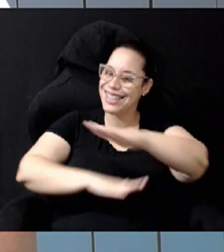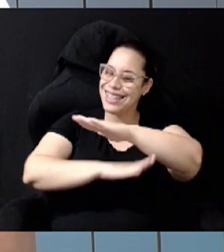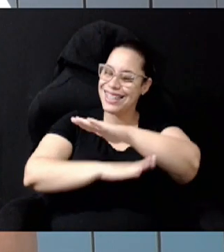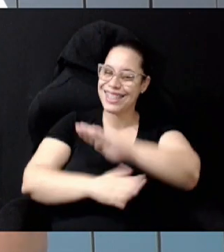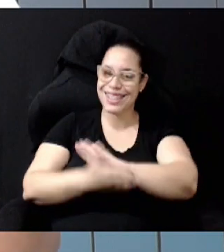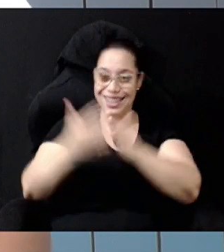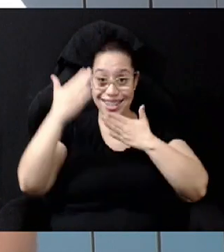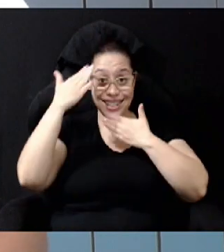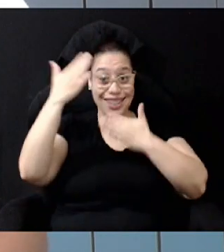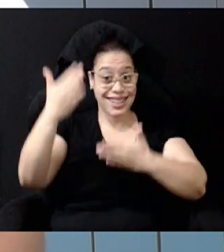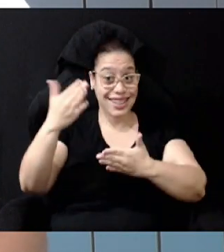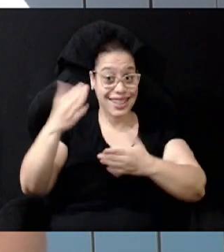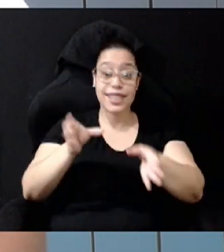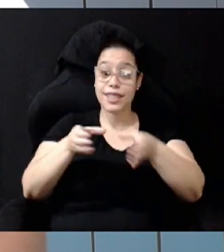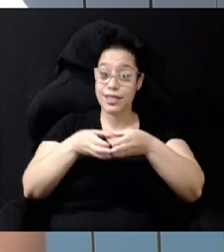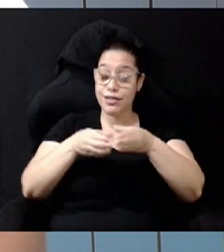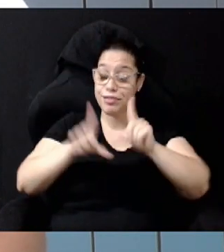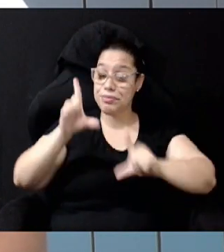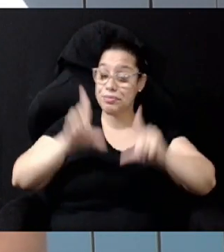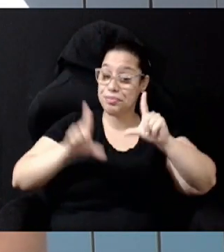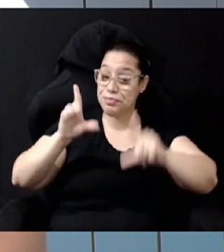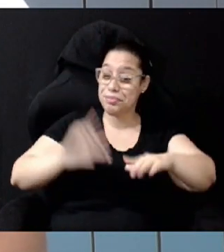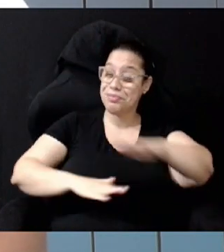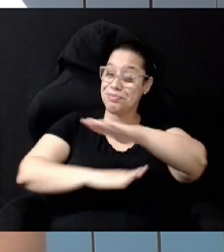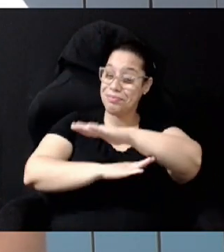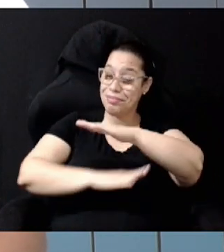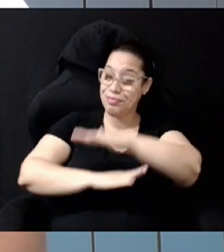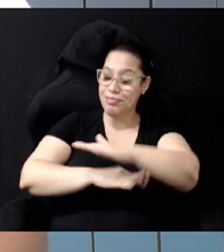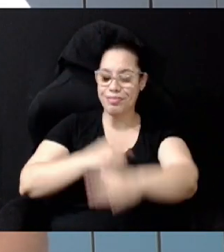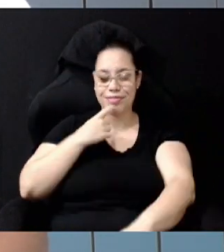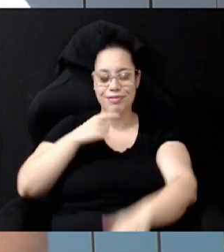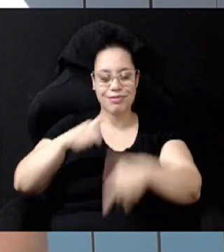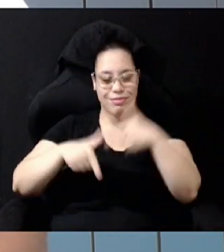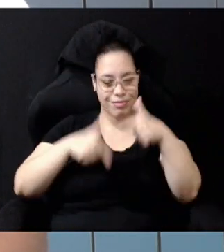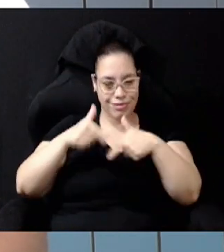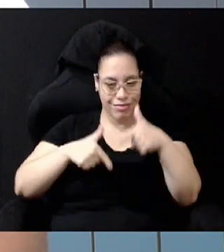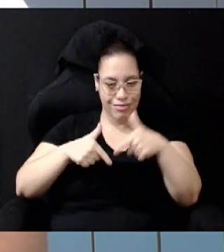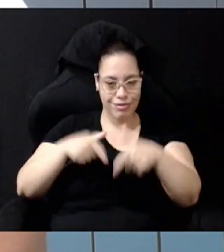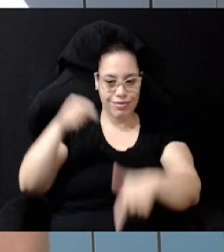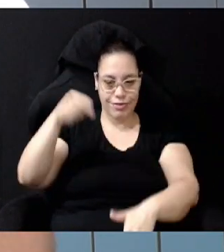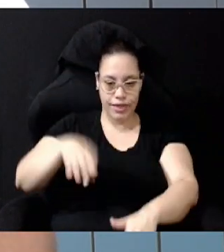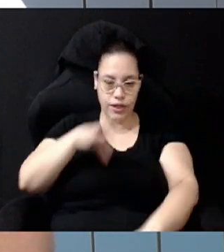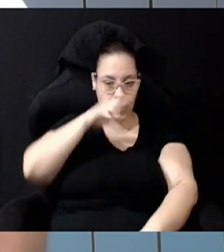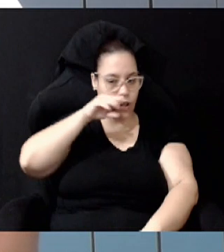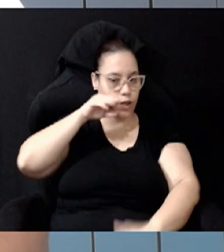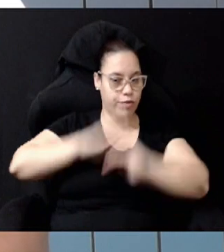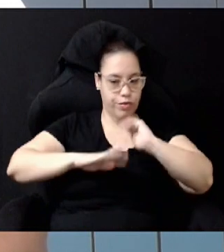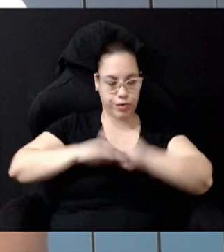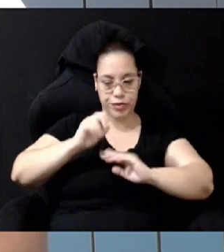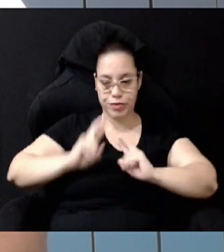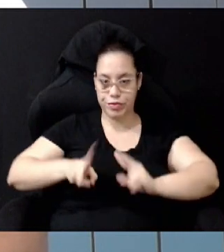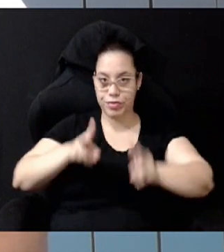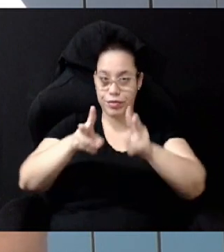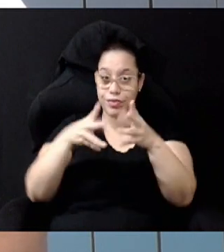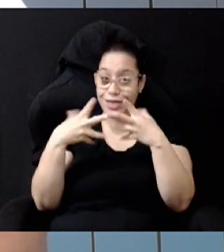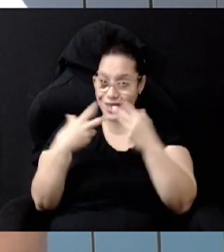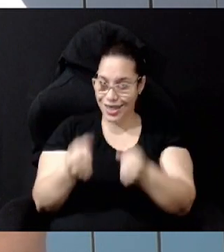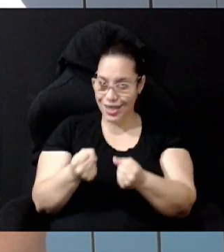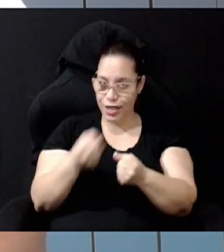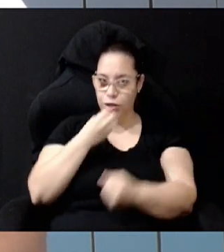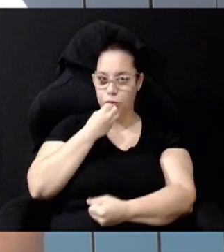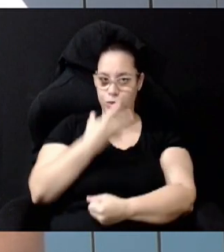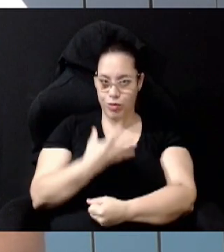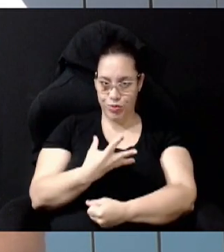a equipe da TV Câmara, a todos, né, os trabalhadores aqui da casa, sempre nos acolheram muito bem, nos ajudaram bastante.